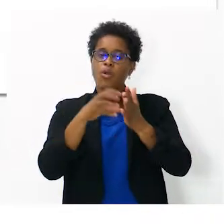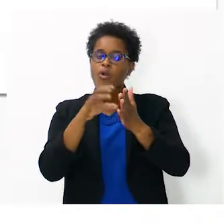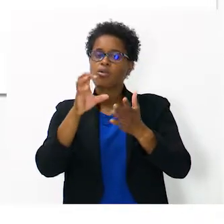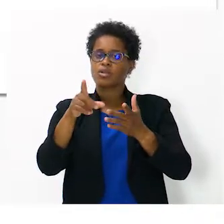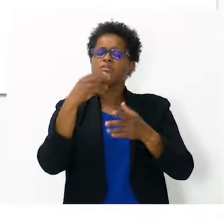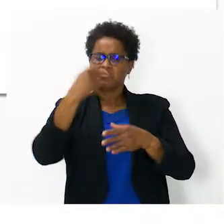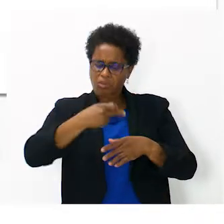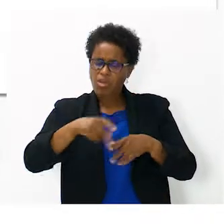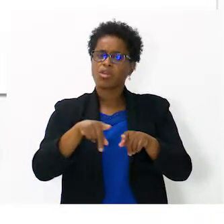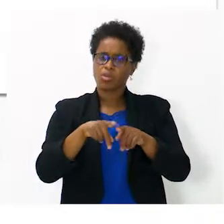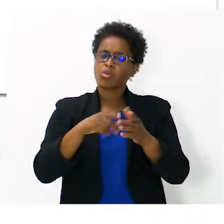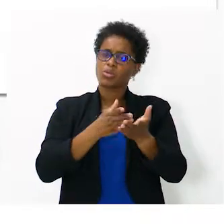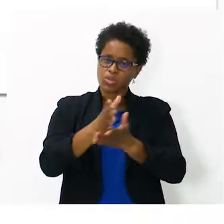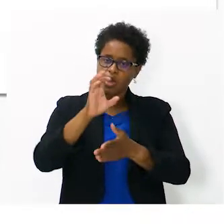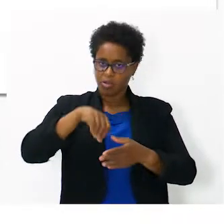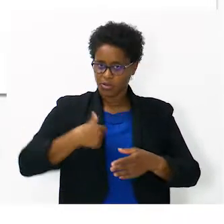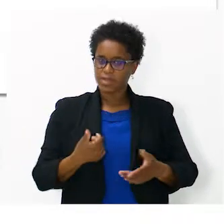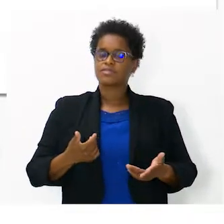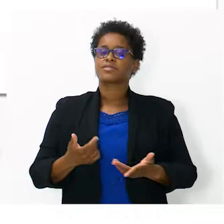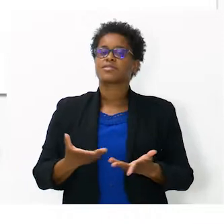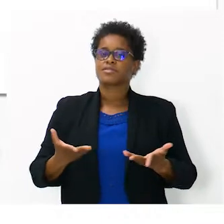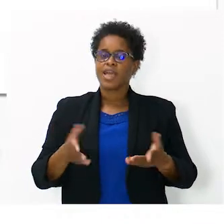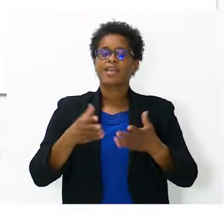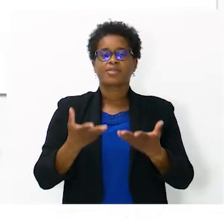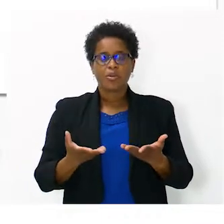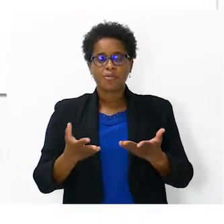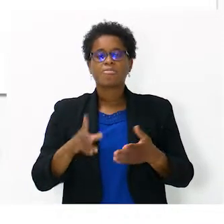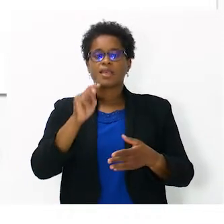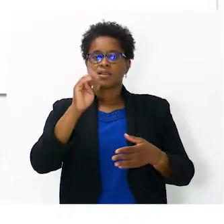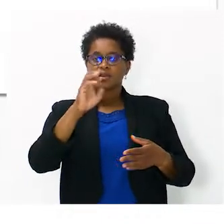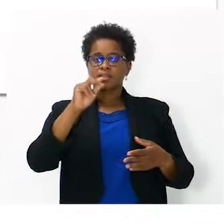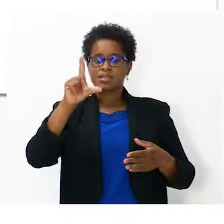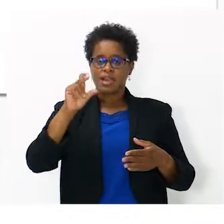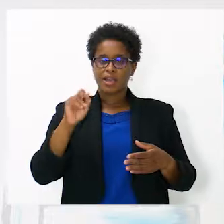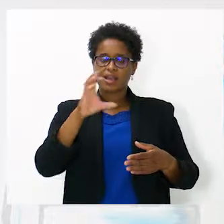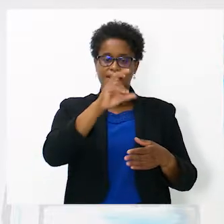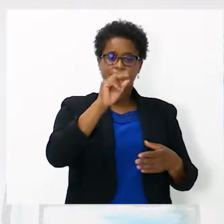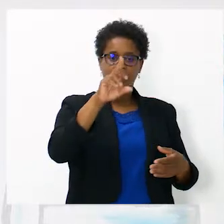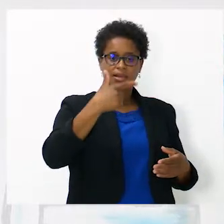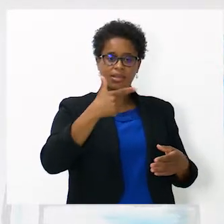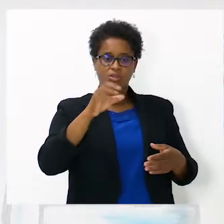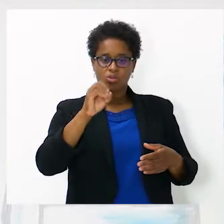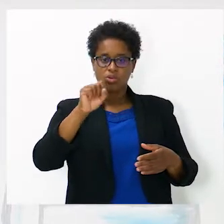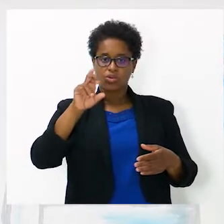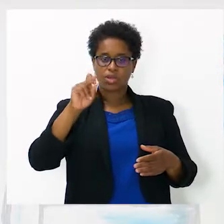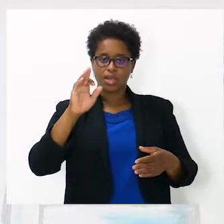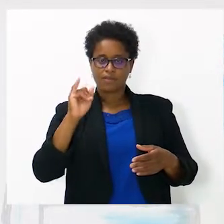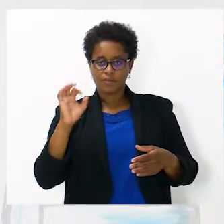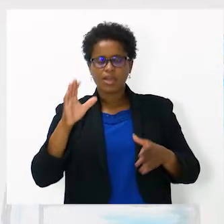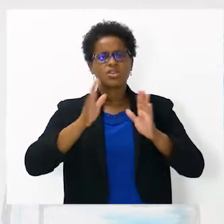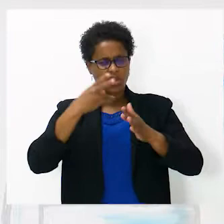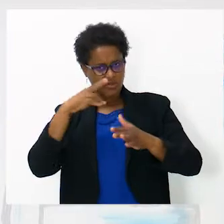configuração mantém-se, continua Cabo Verde. Então, a escala cartográfica, já viram isso nos anos